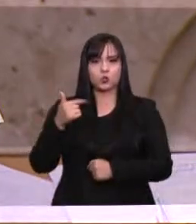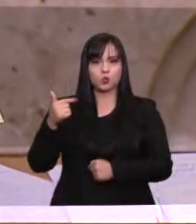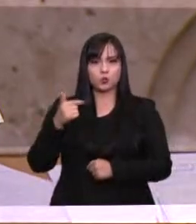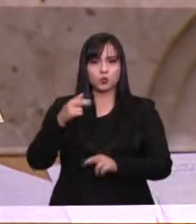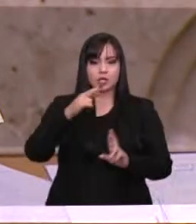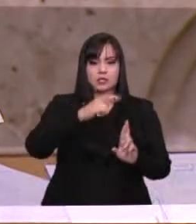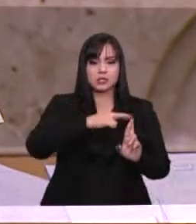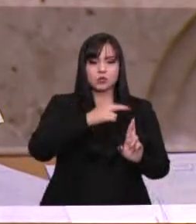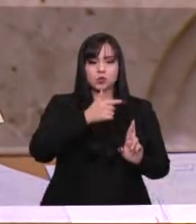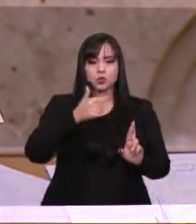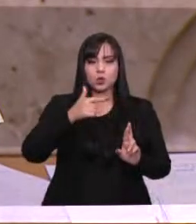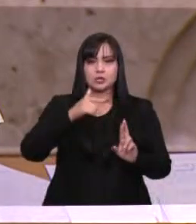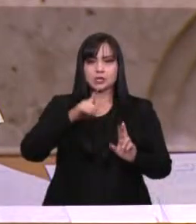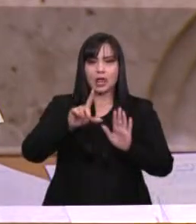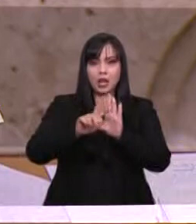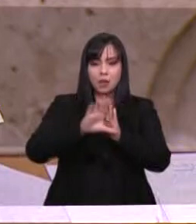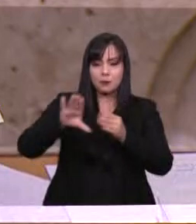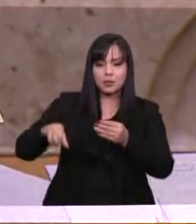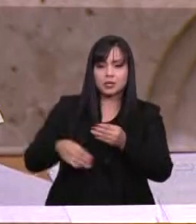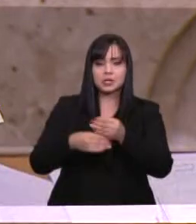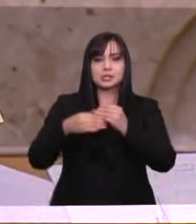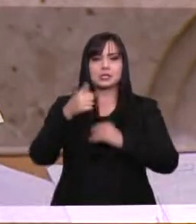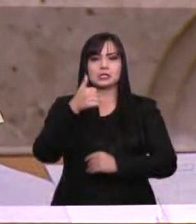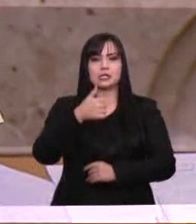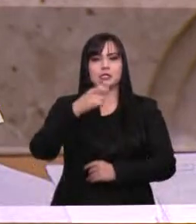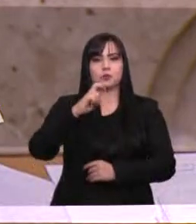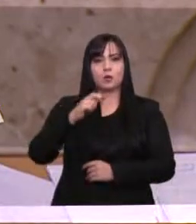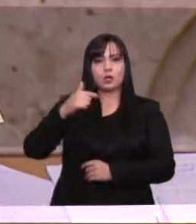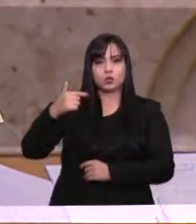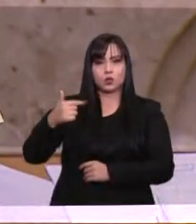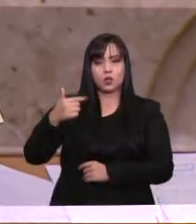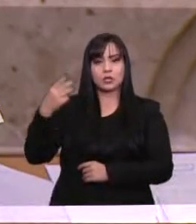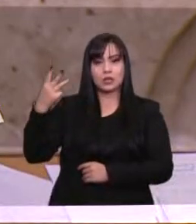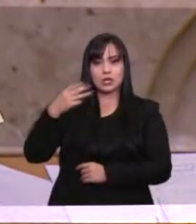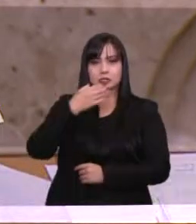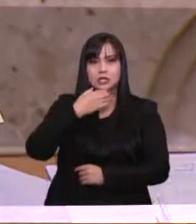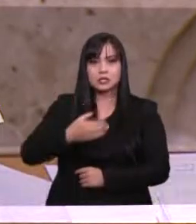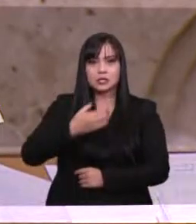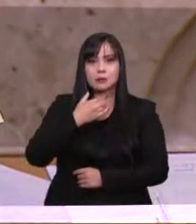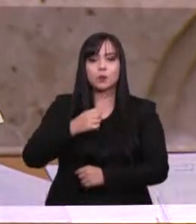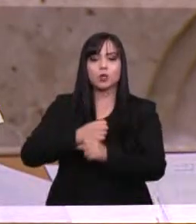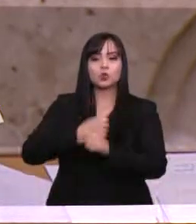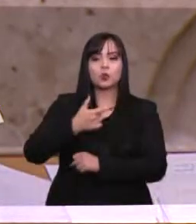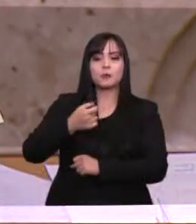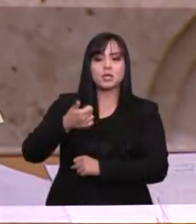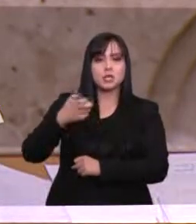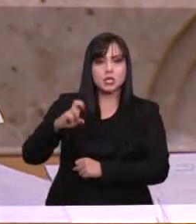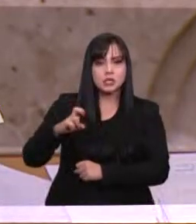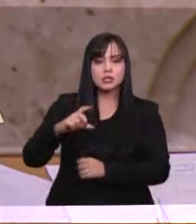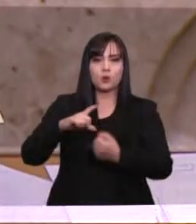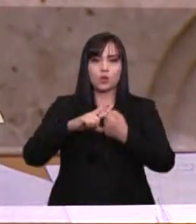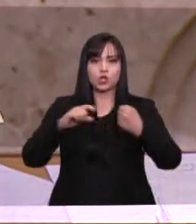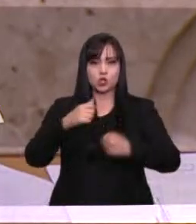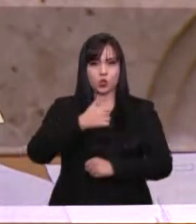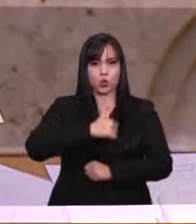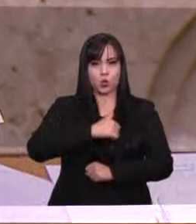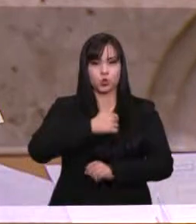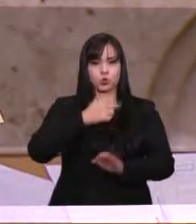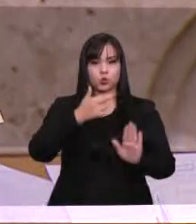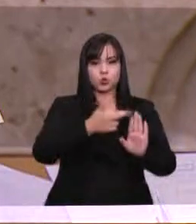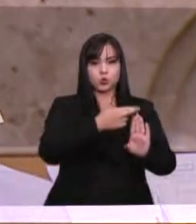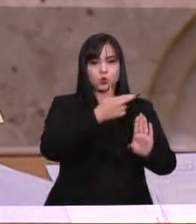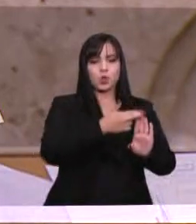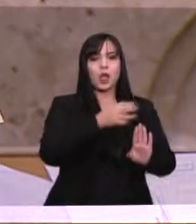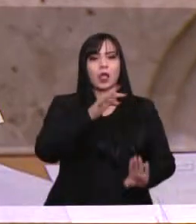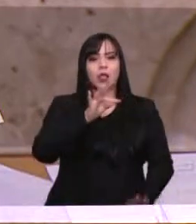inciso 2 da lei complementar 152 de 3 de dezembro de 2015 e o artigo 11 da